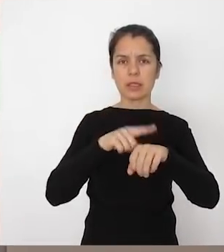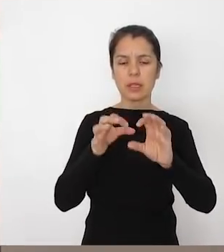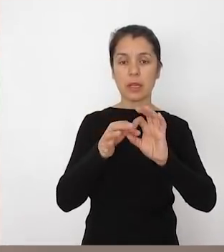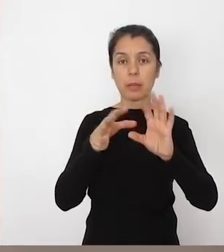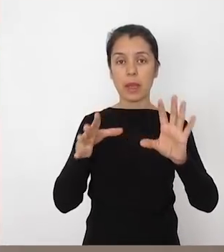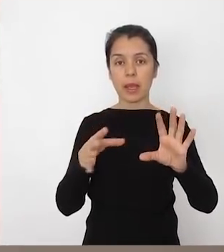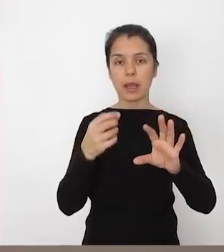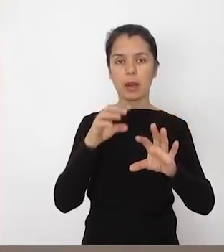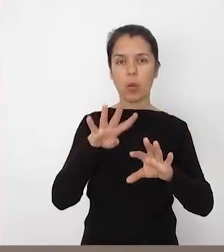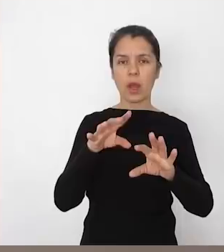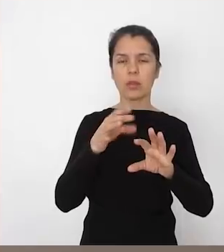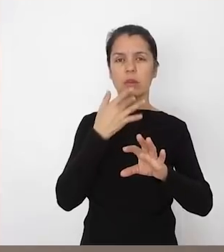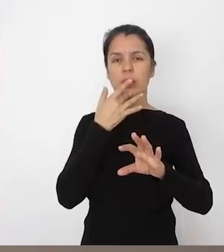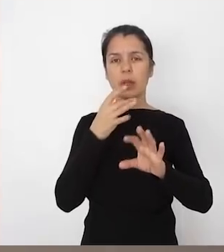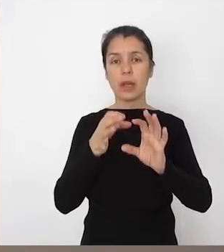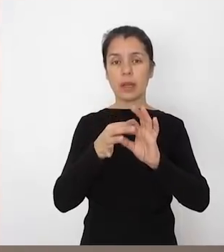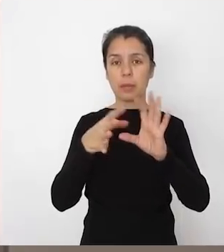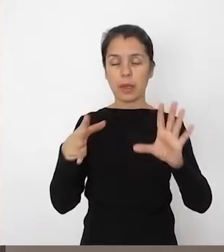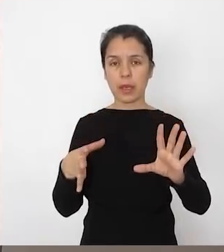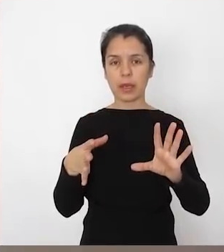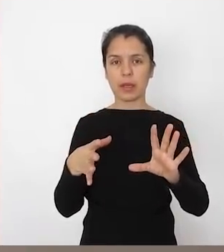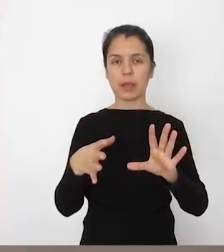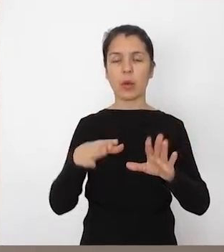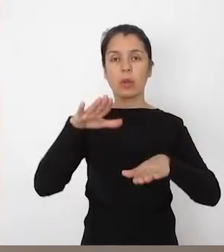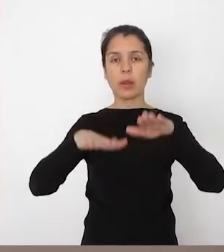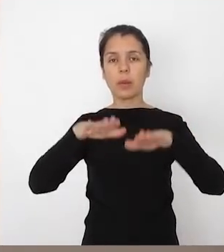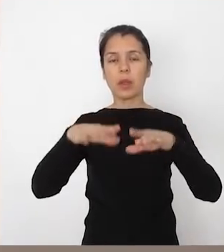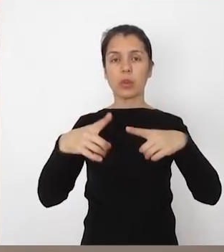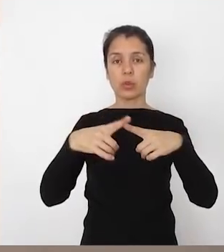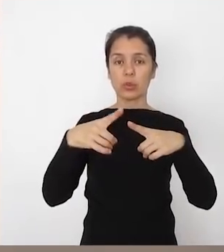proteção de integridade física e neurológica. Desejo